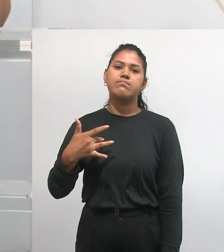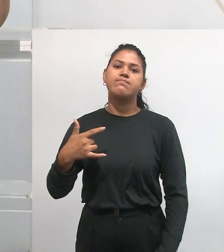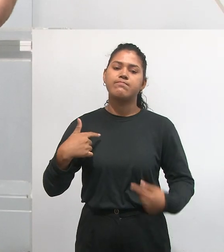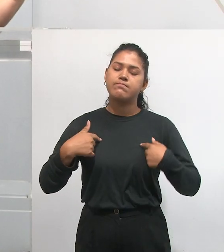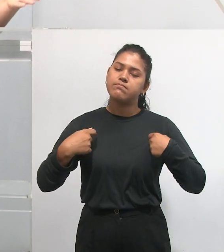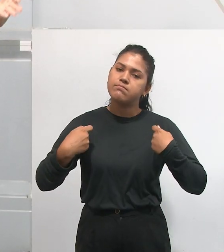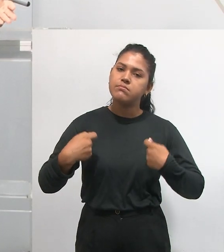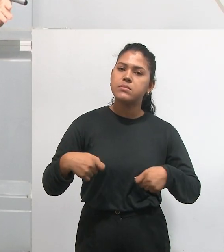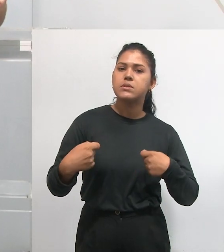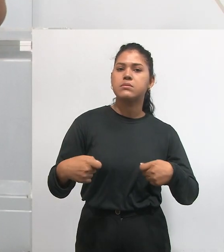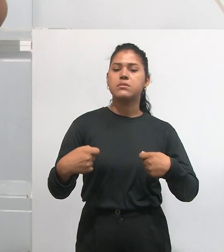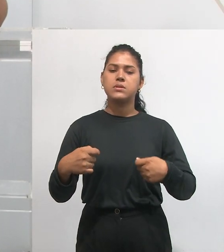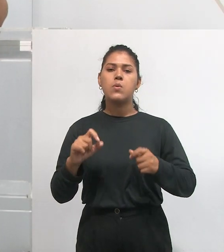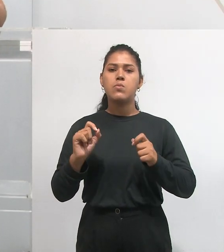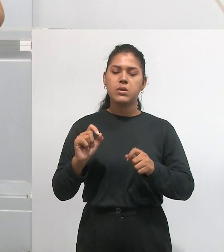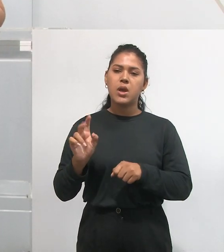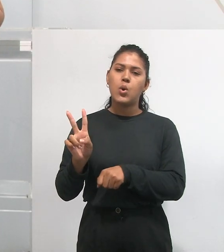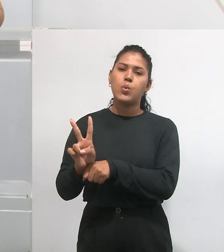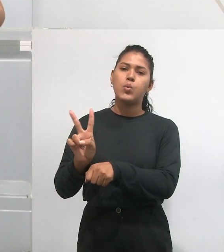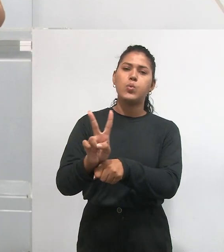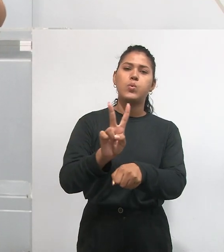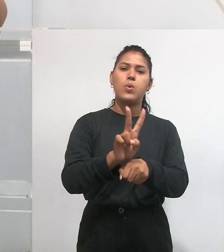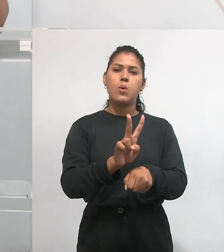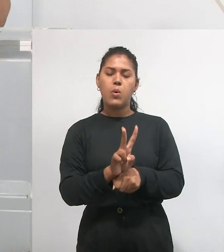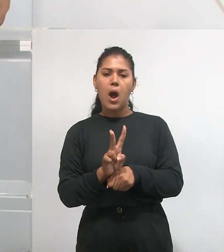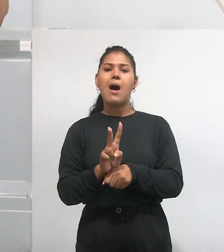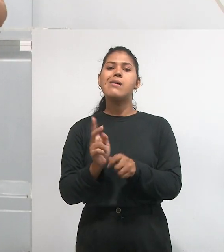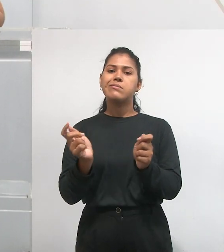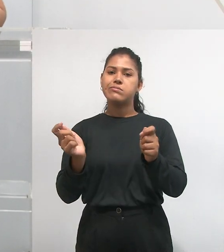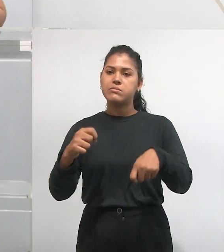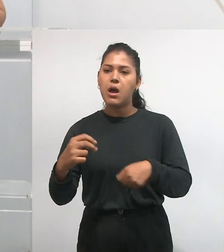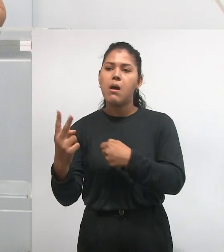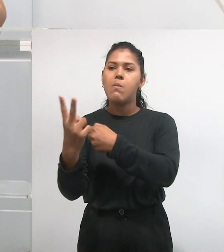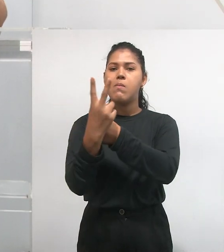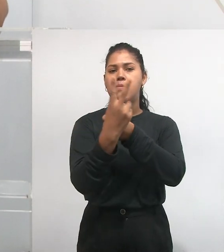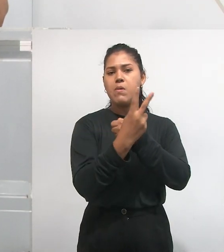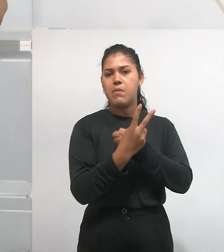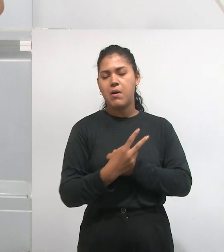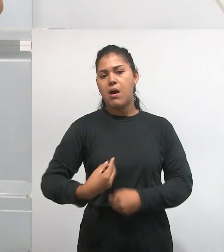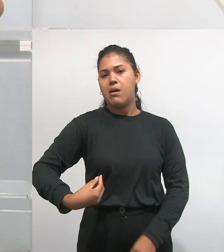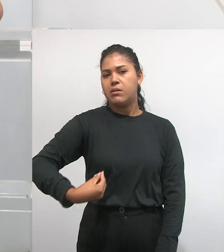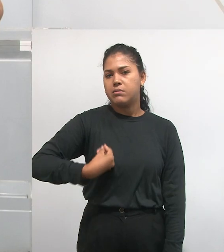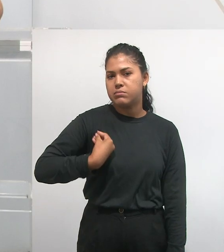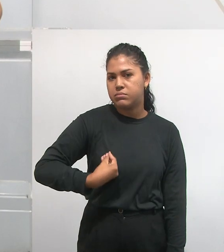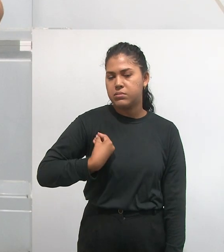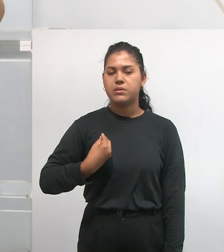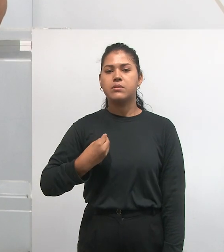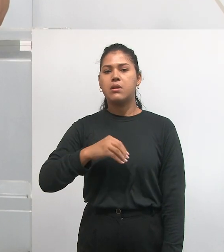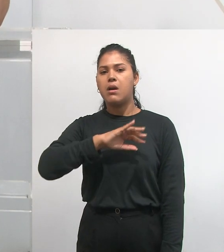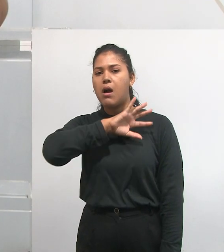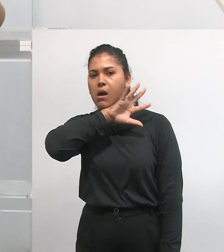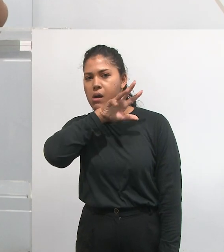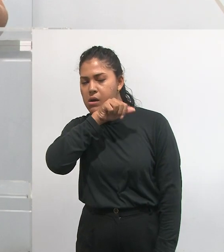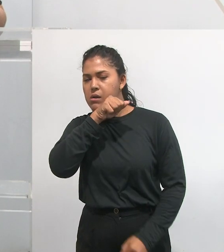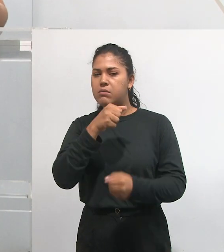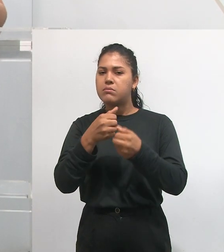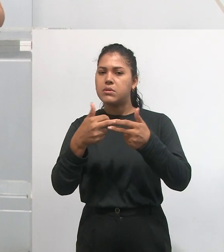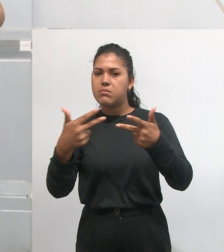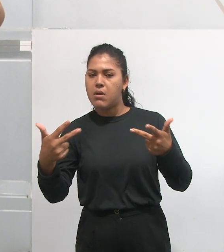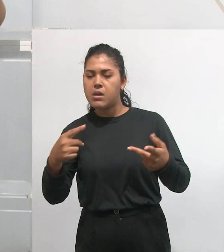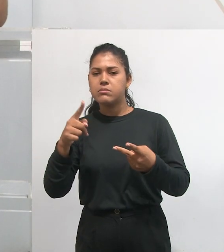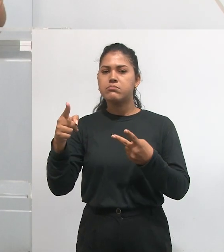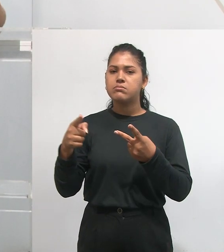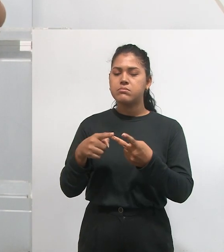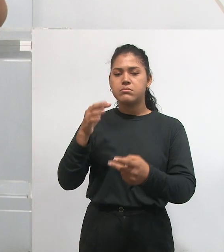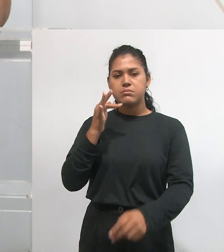da necessidade de preservação do meio ambiente, de preservação da vida das espécies animais e das espécies